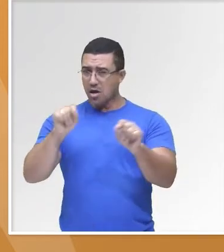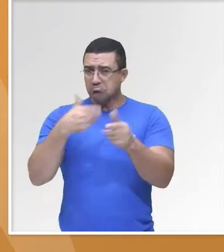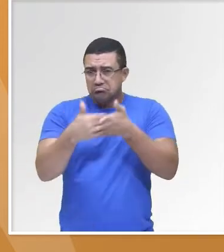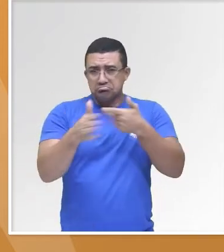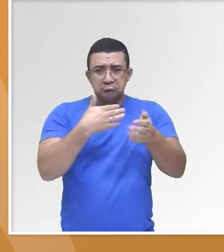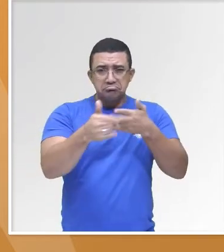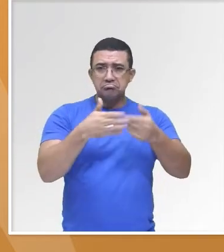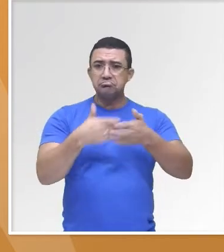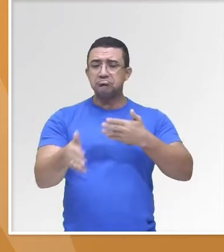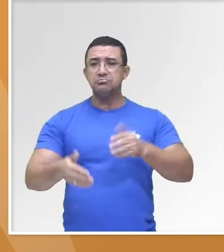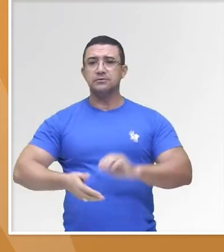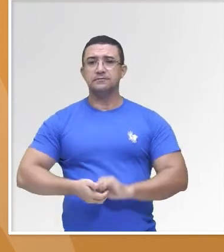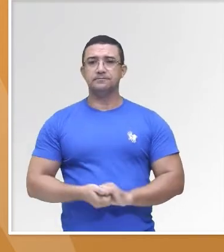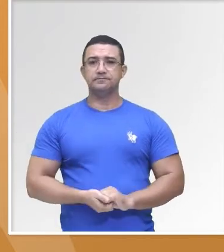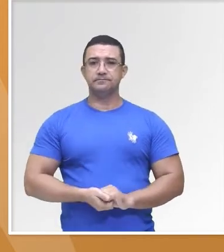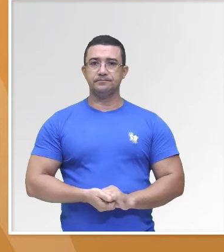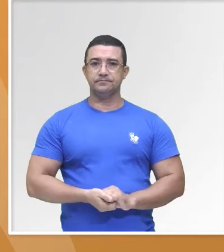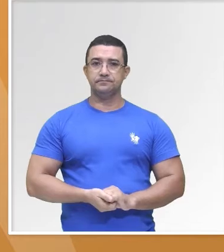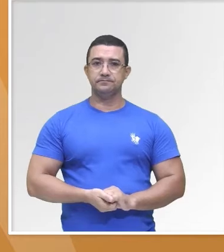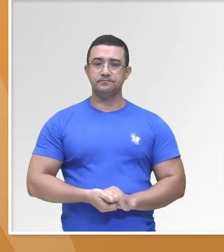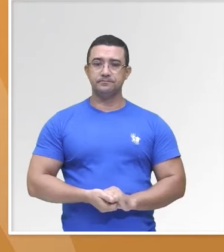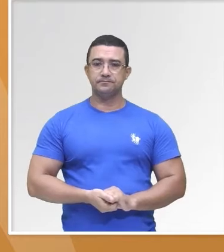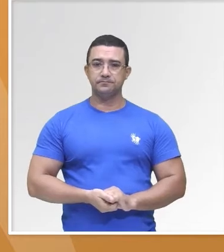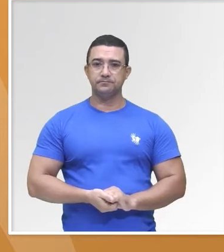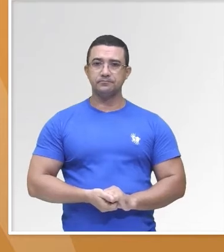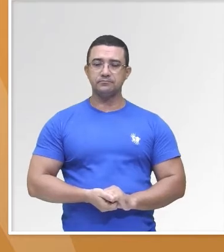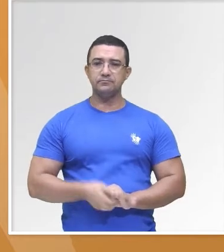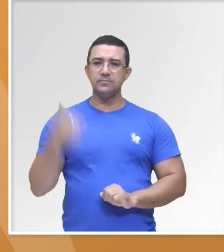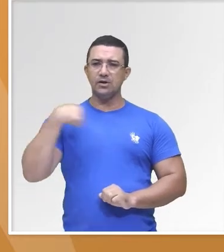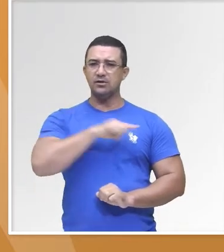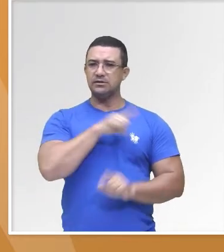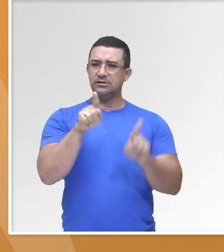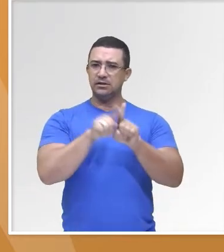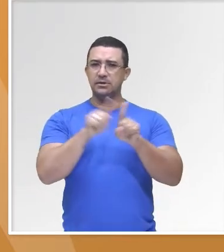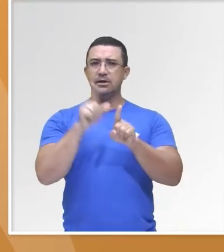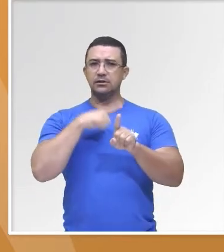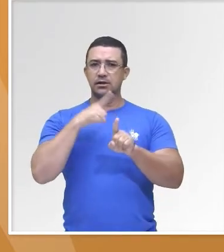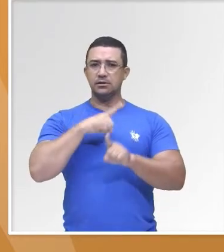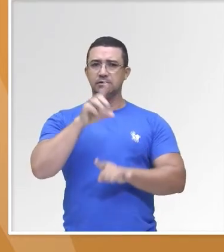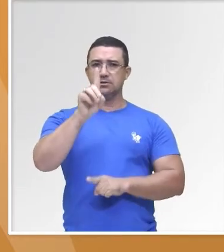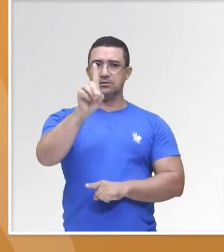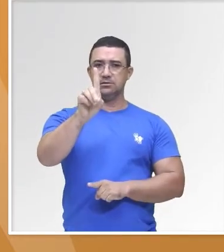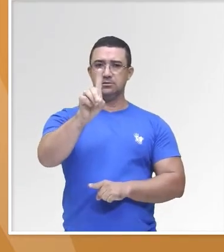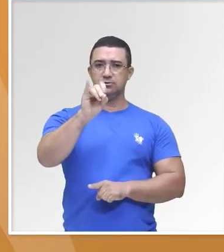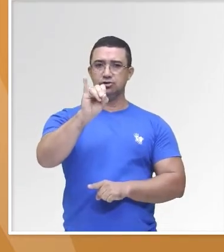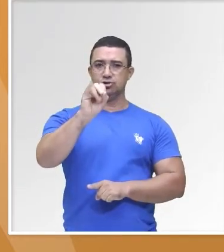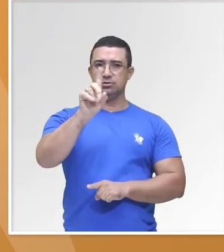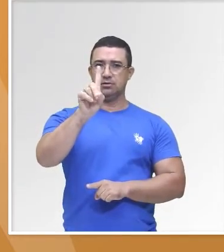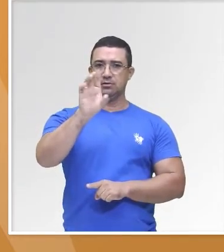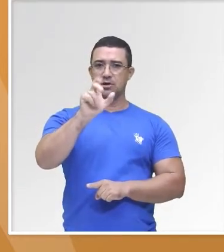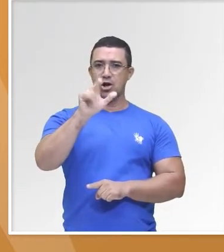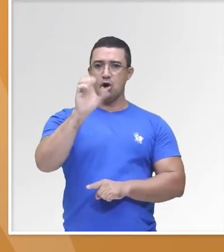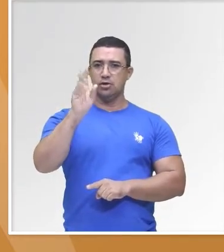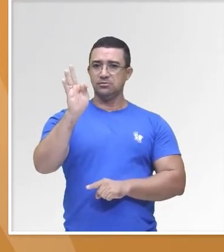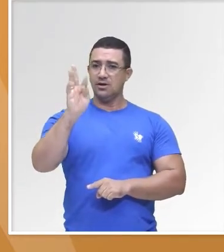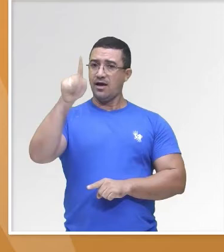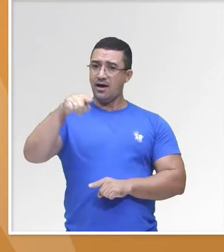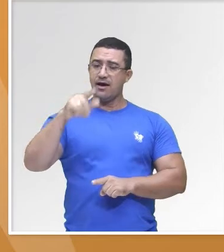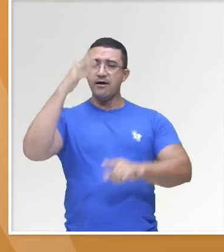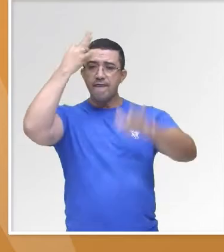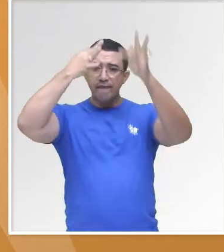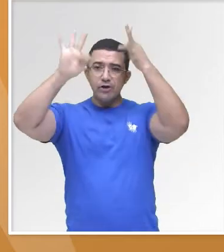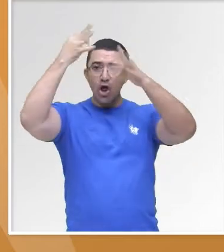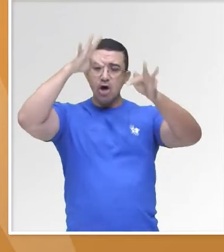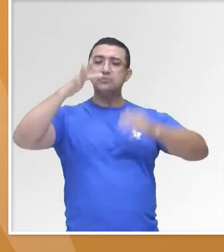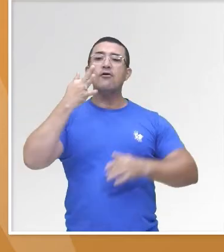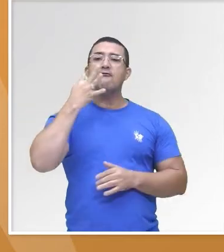não é verdade? E para fechar, nós temos Diderot, foi um filósofo francês, criou a